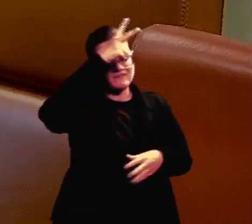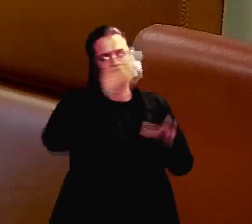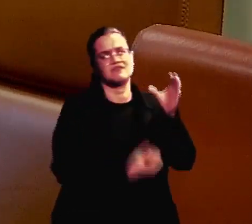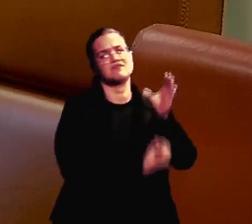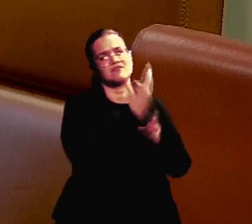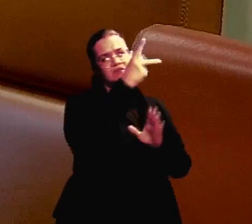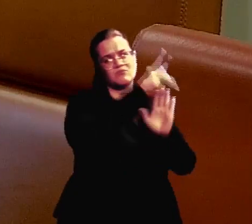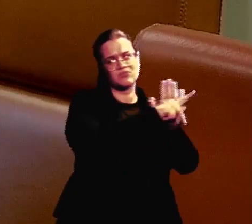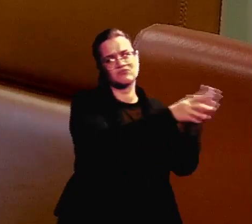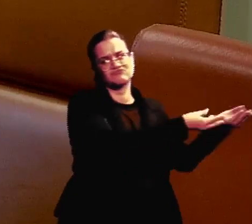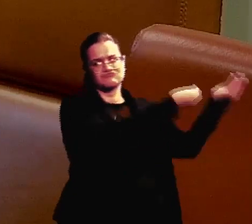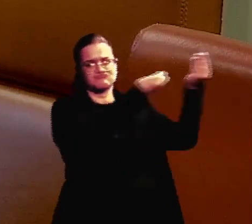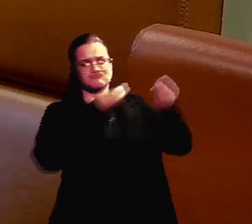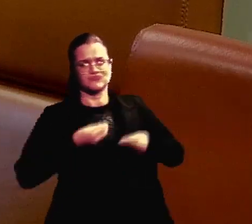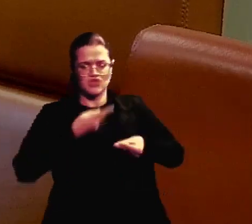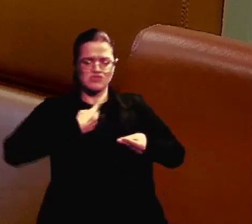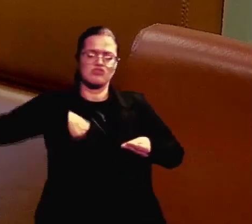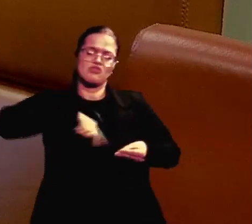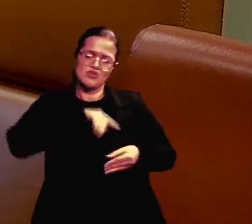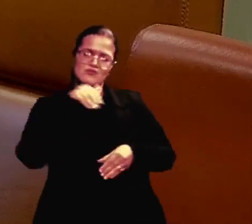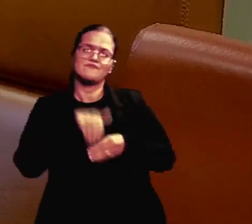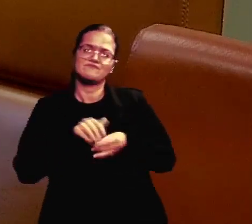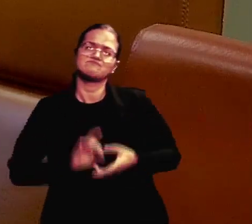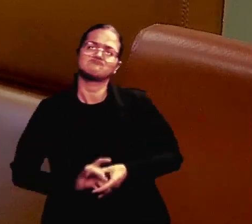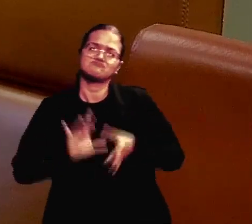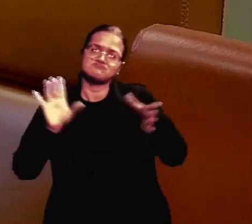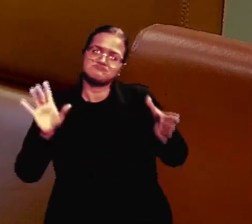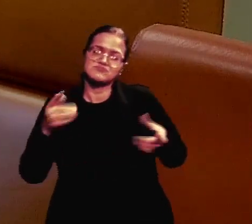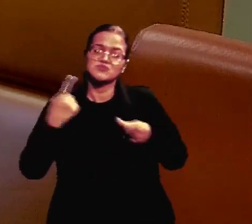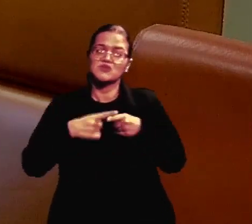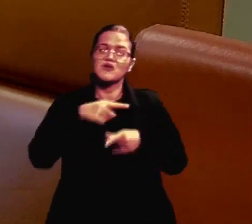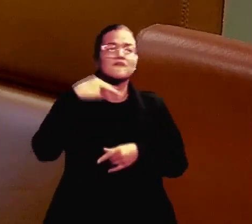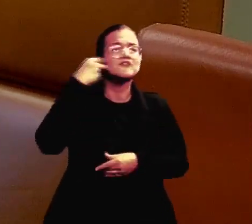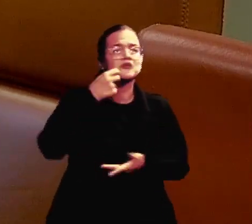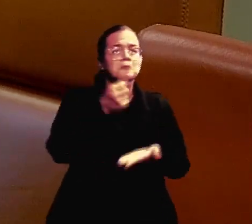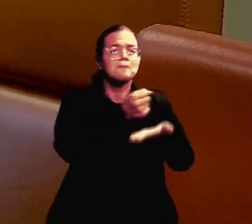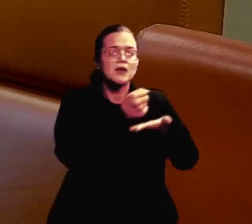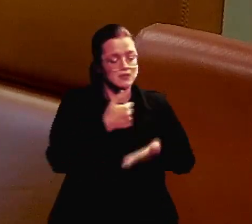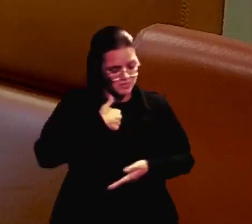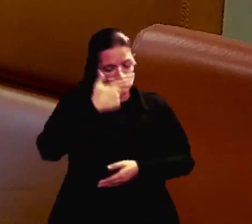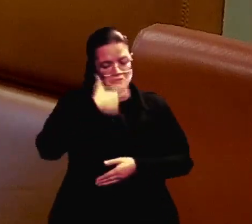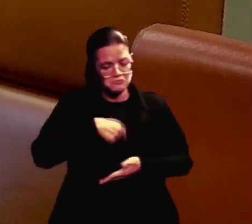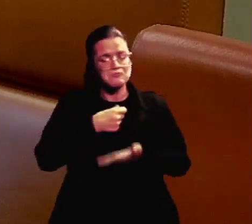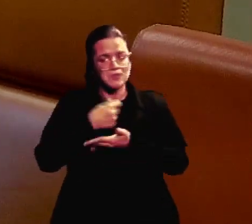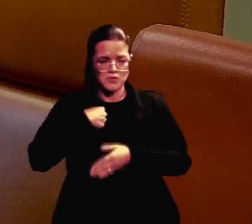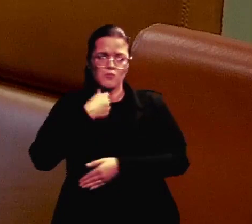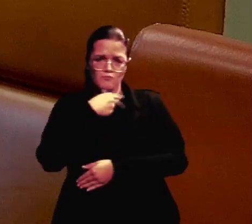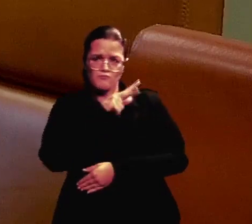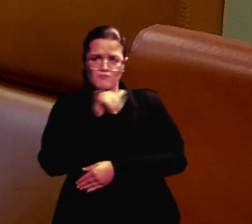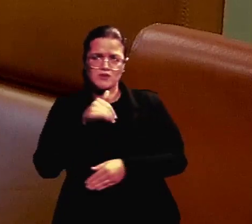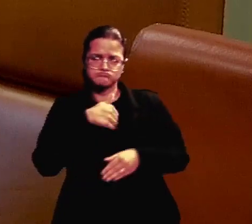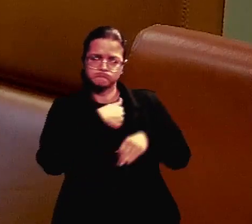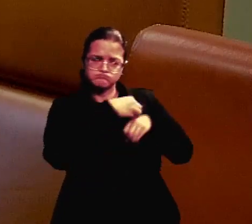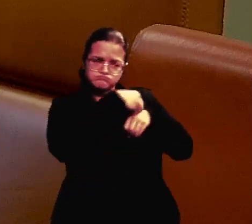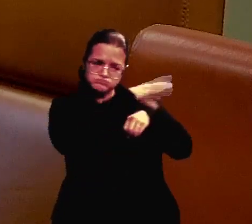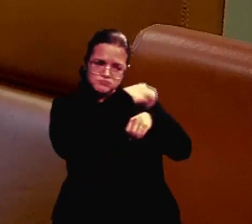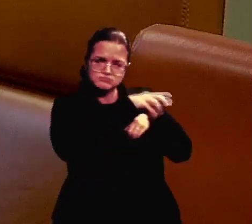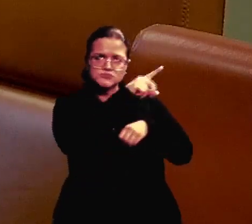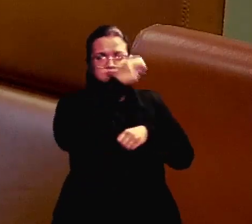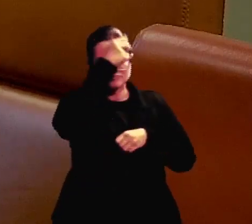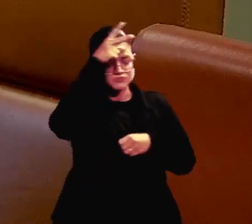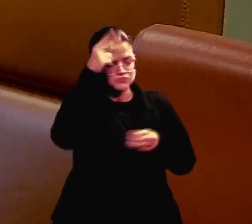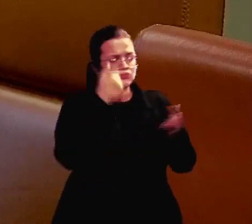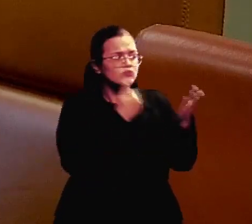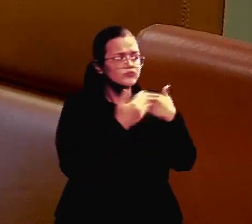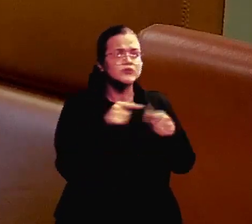né? Chamar a atenção dele, os vereadores da base, eu sou da base, eu vou levar isso até ele,